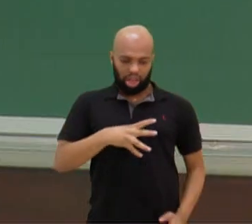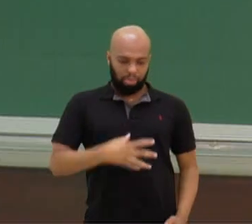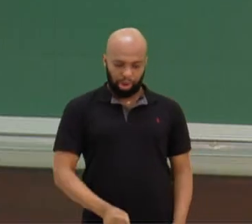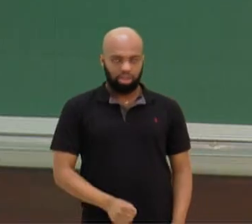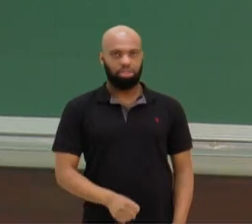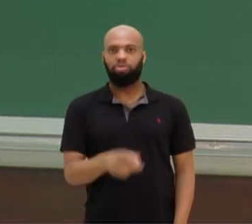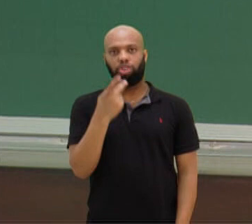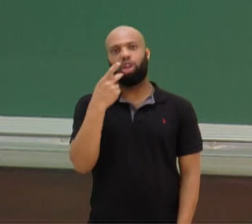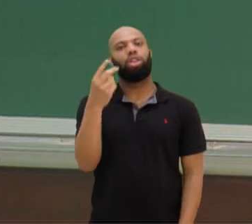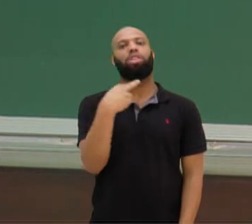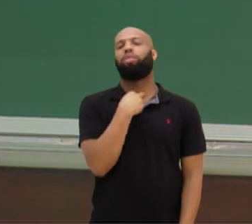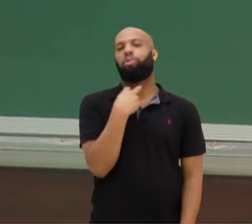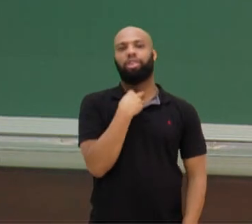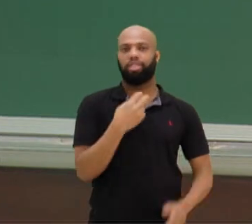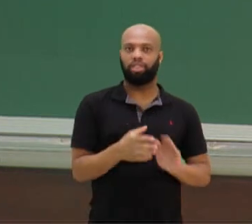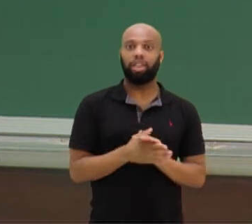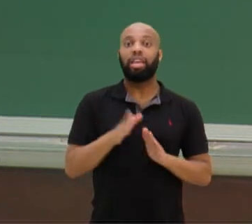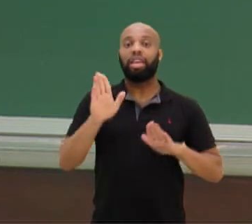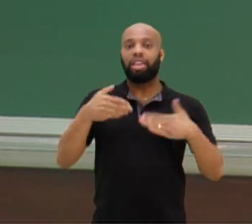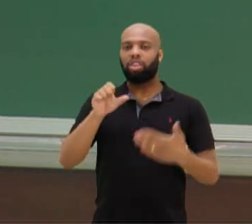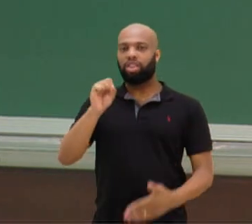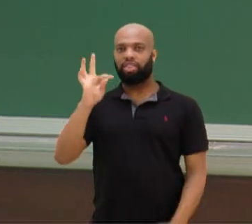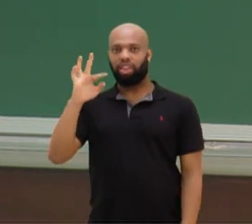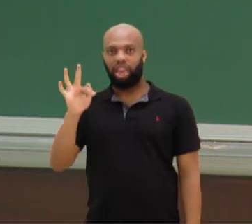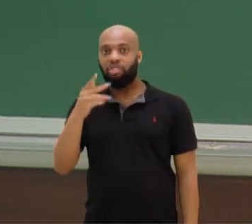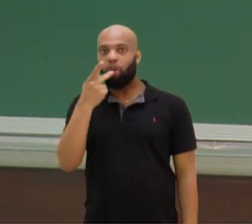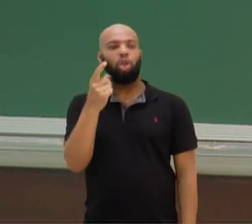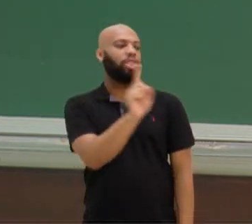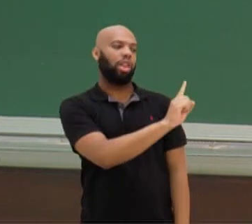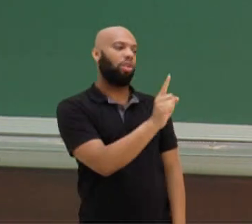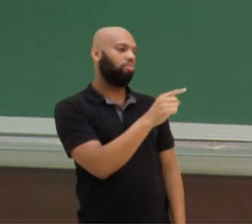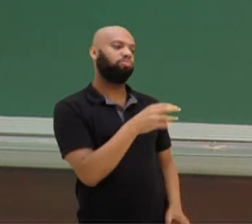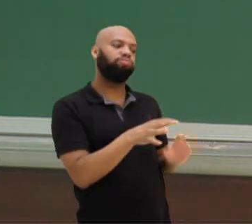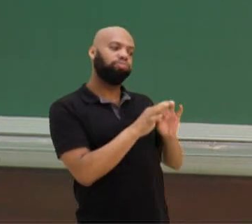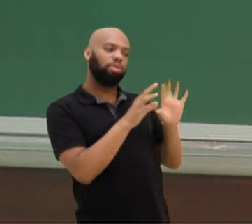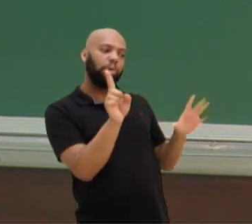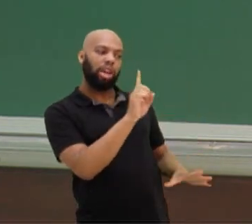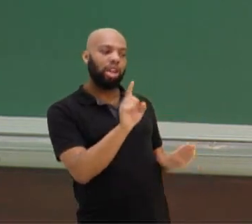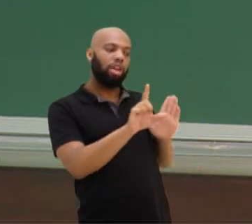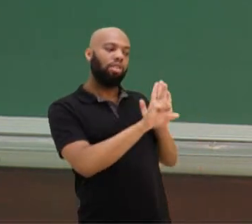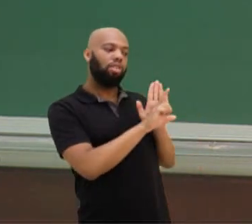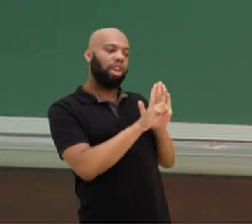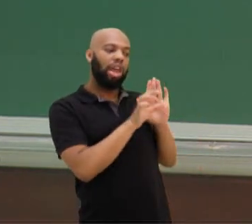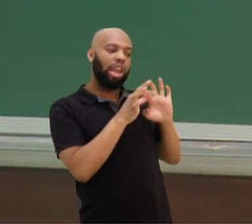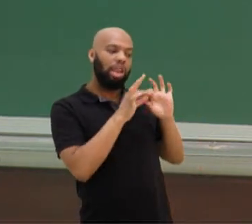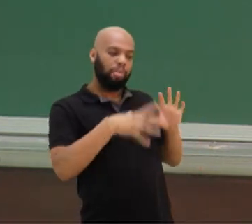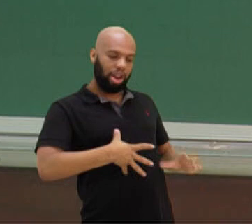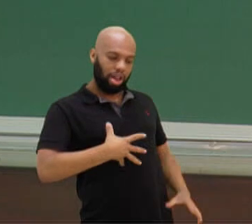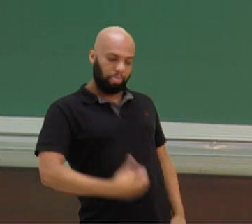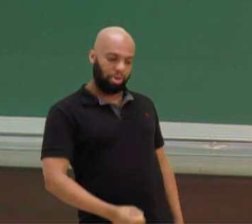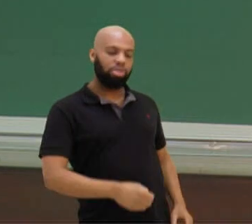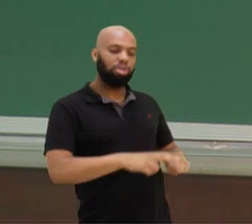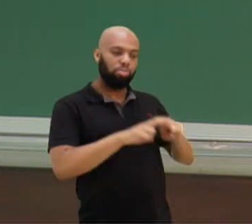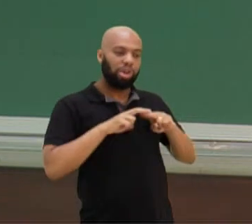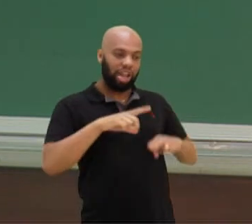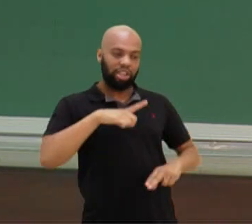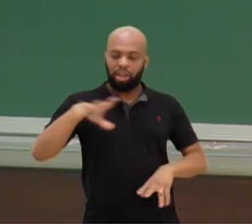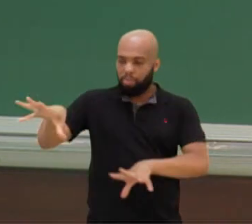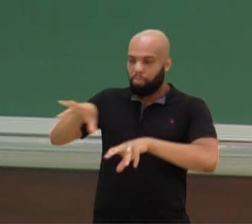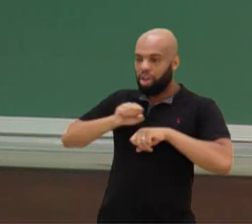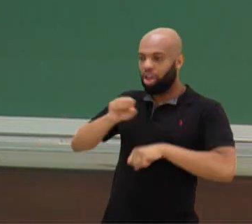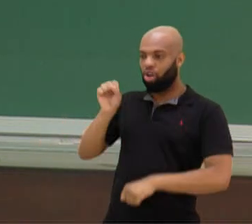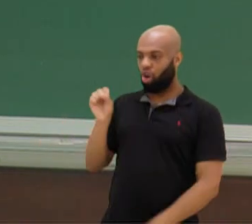está dizendo que o Supremo, então, ele negou, né, não permitiu, então, uma lei que permitisse o aborto dessas mães que foram